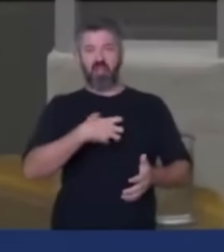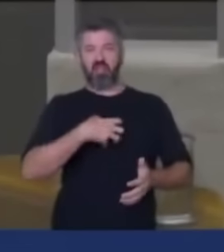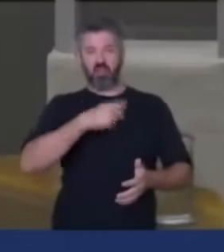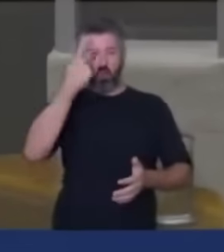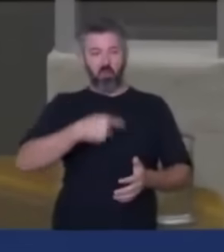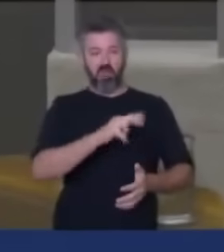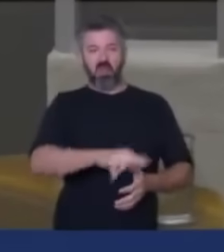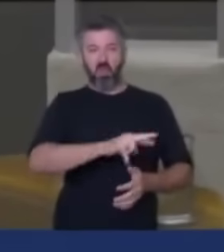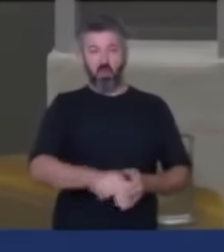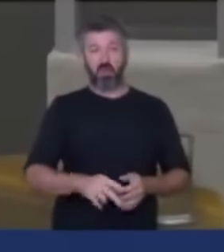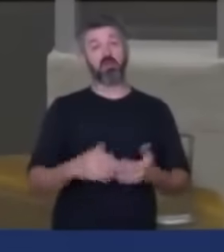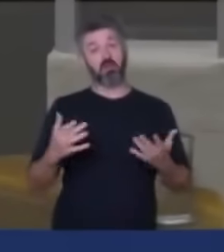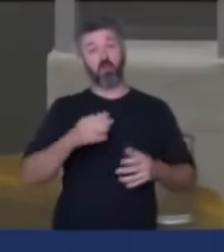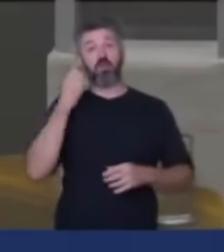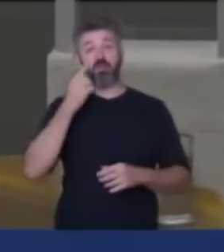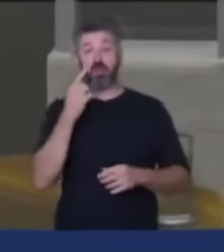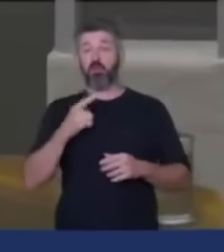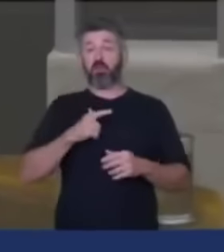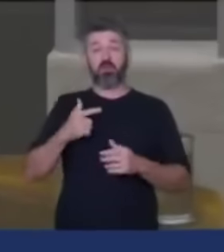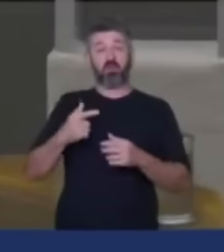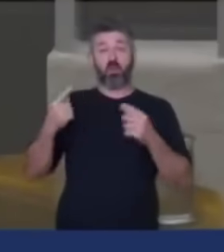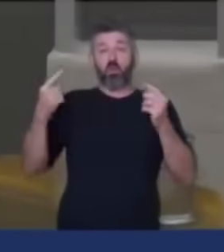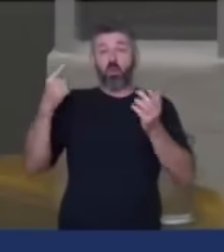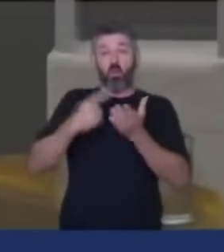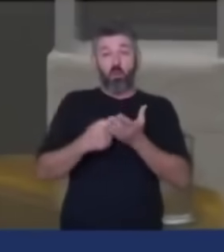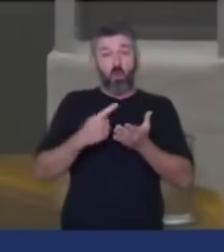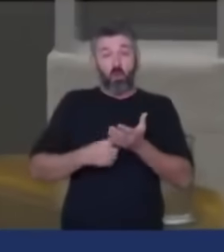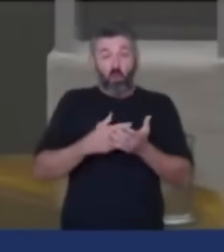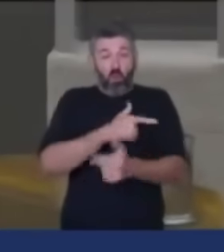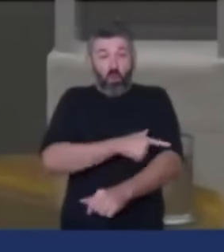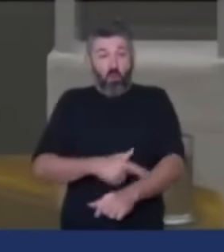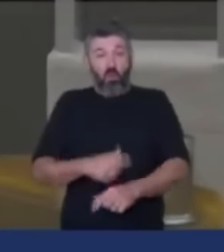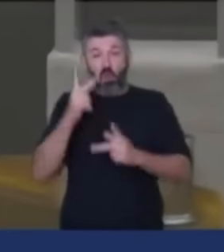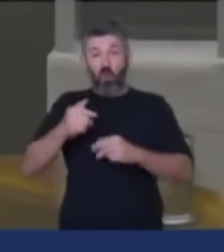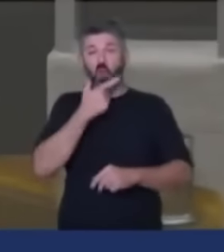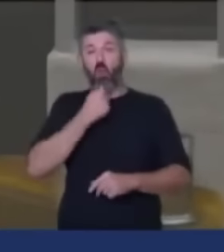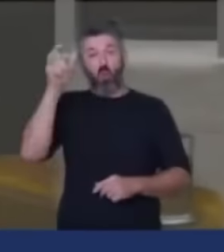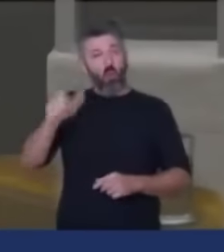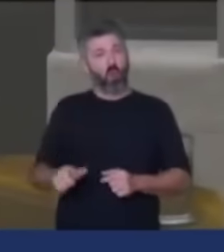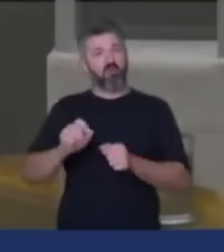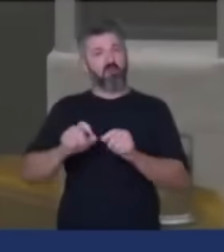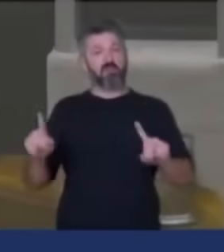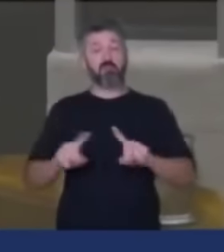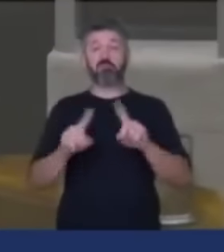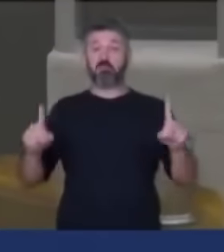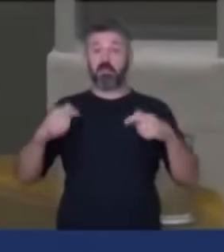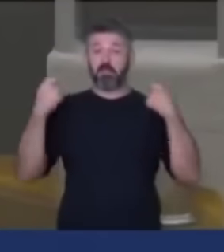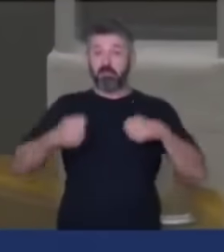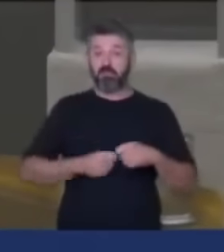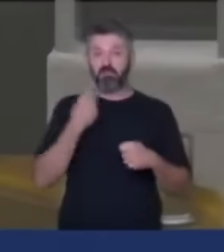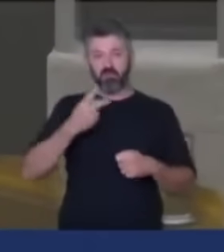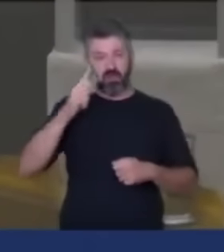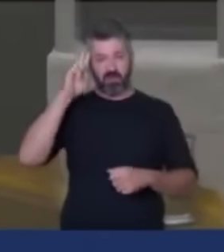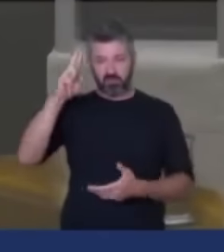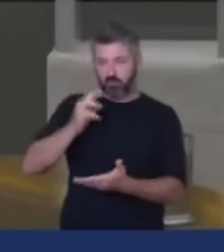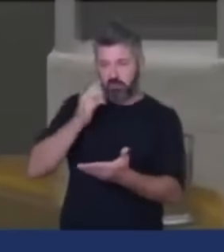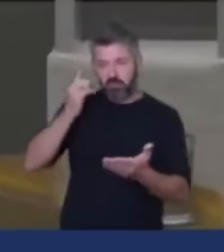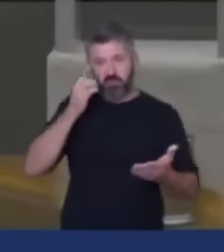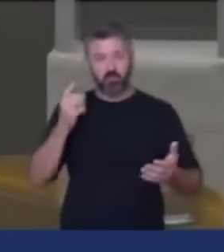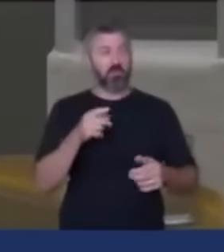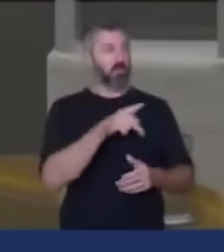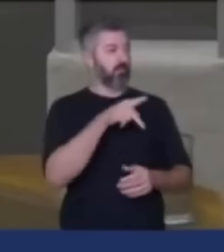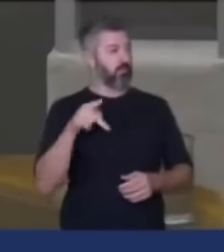com que deputados tenham comportamento Como foi o comportamento daquele parlamentar mas é preciso dizer nobres colegas e senhor presidente